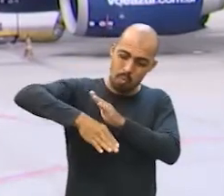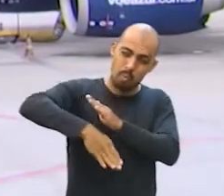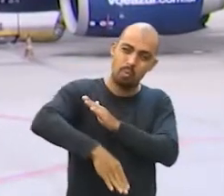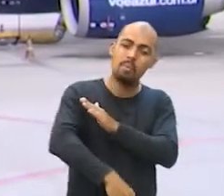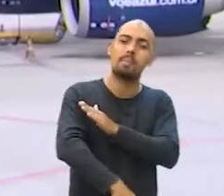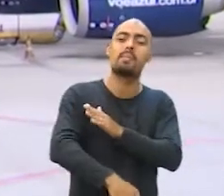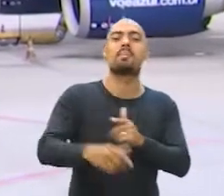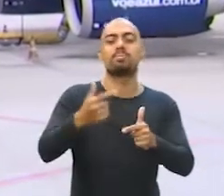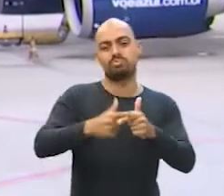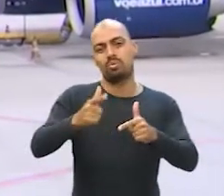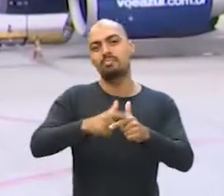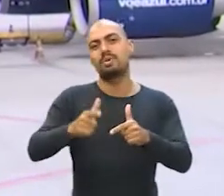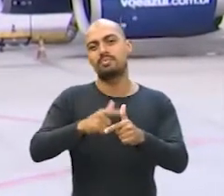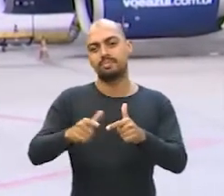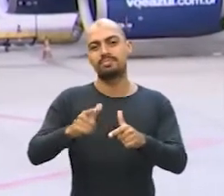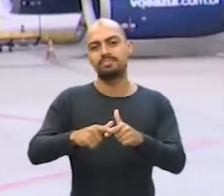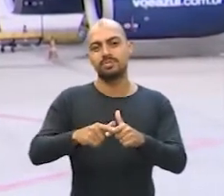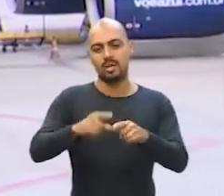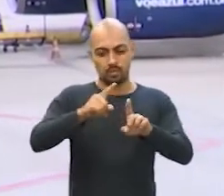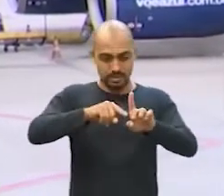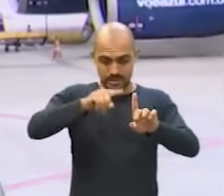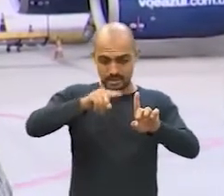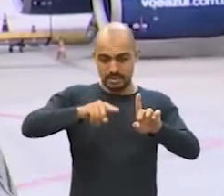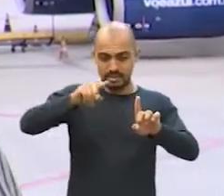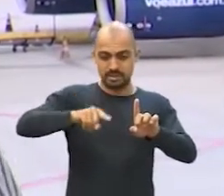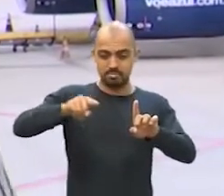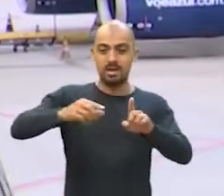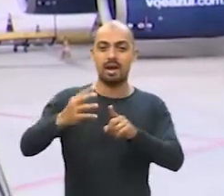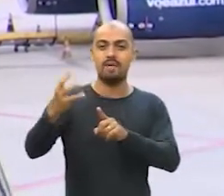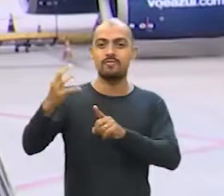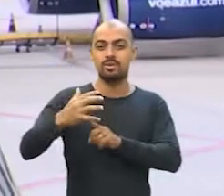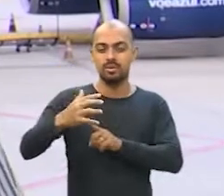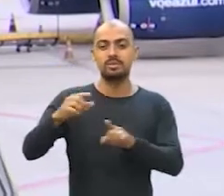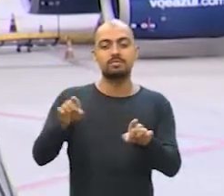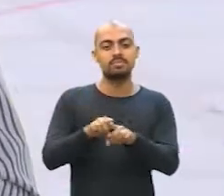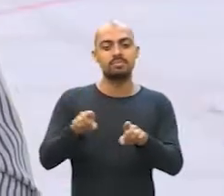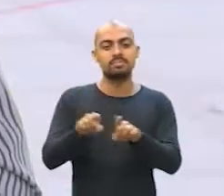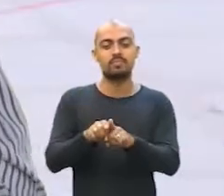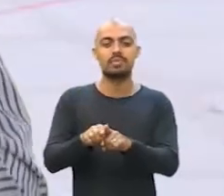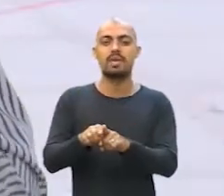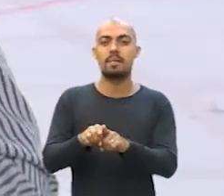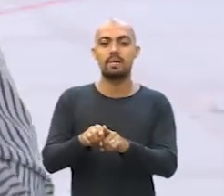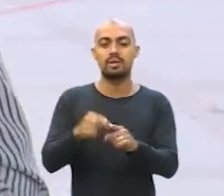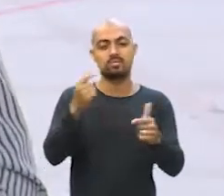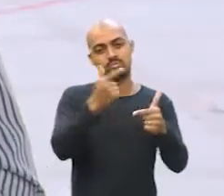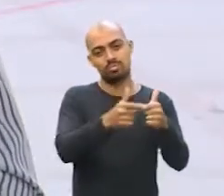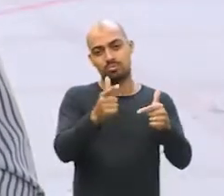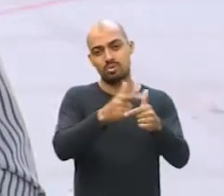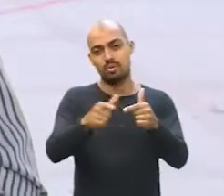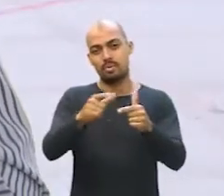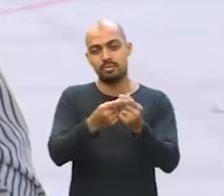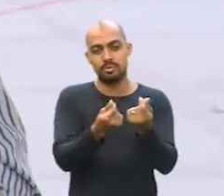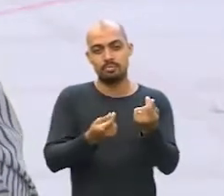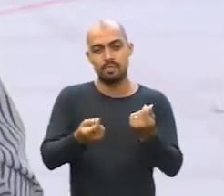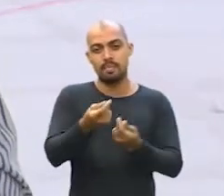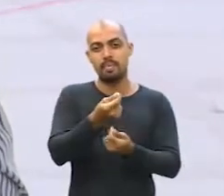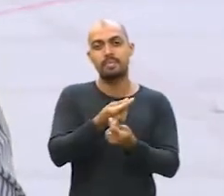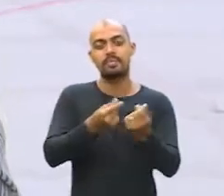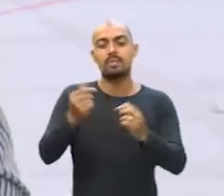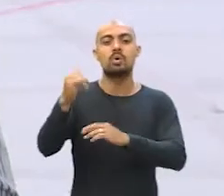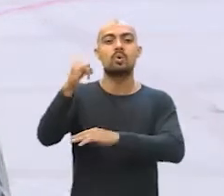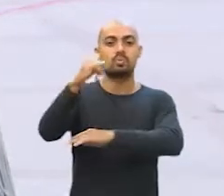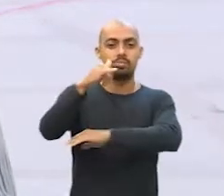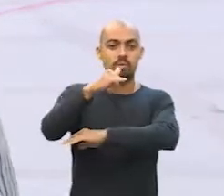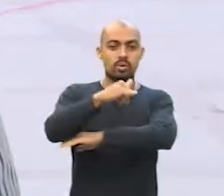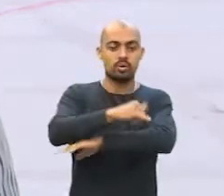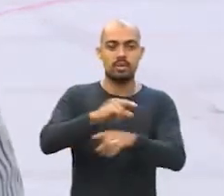extremamente drástica que afetou todo o país, todos os passageiros, mas também, né, toda a situação